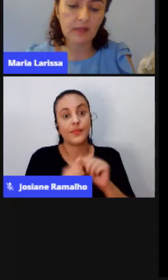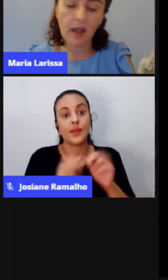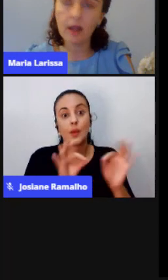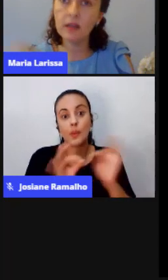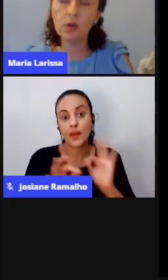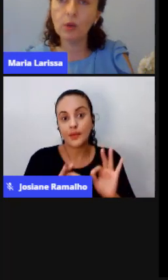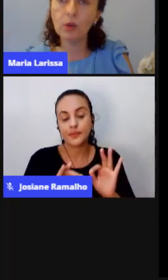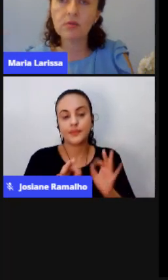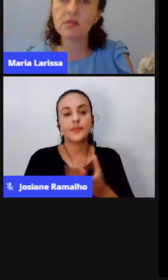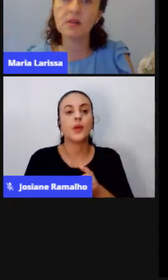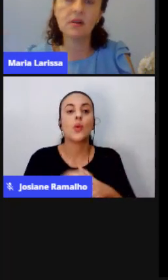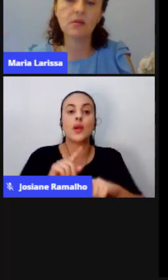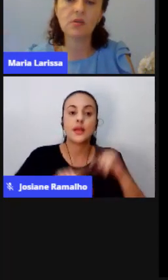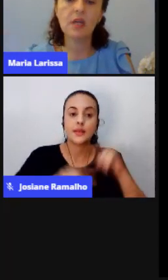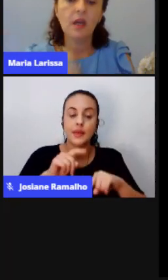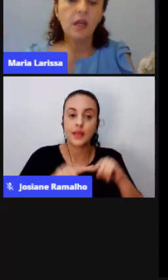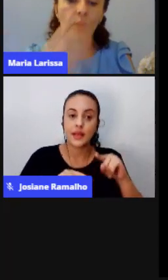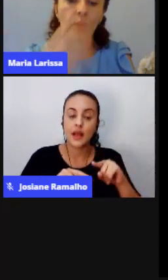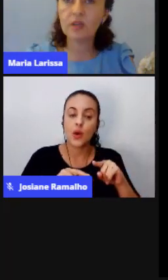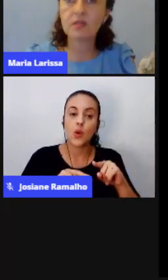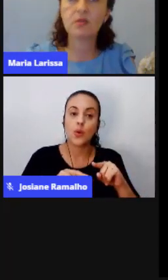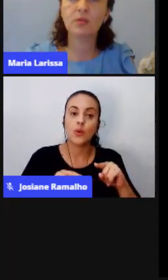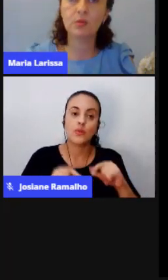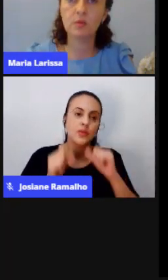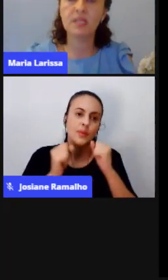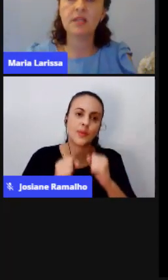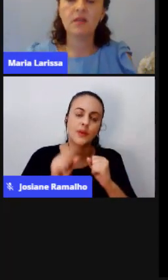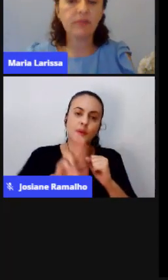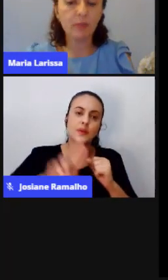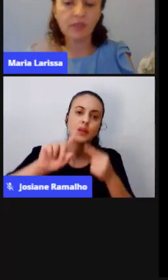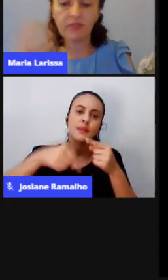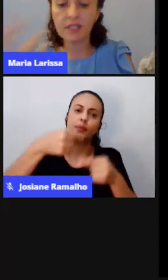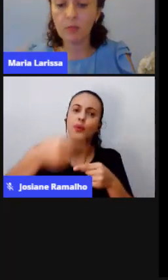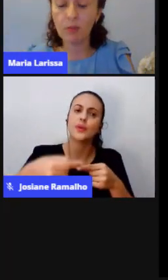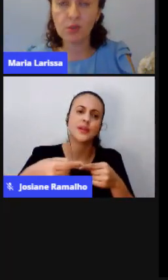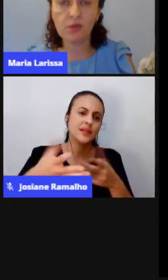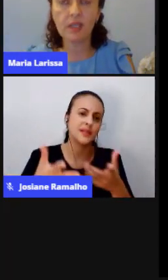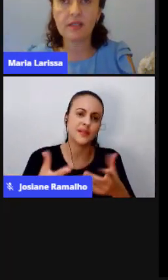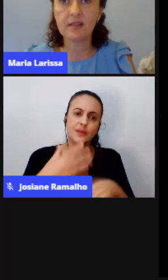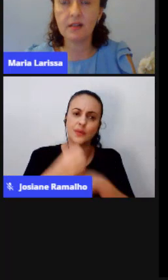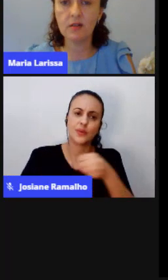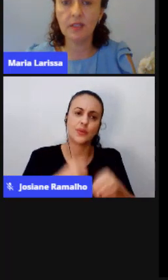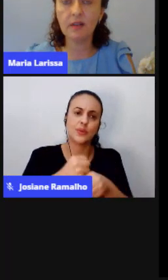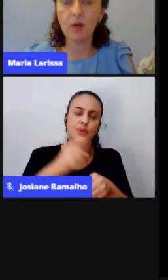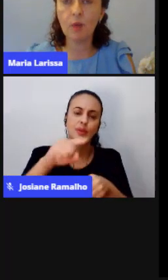poder utilizar em outros anos, em outras turmas, você vai poder fazer uma